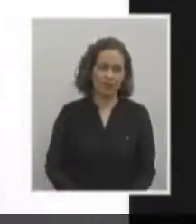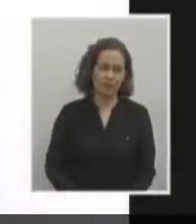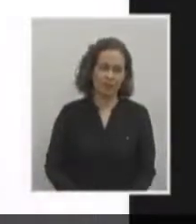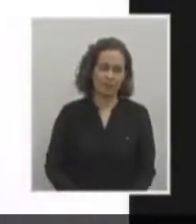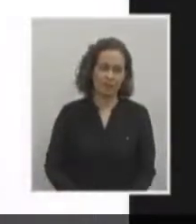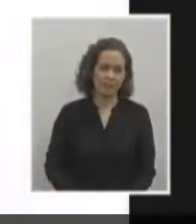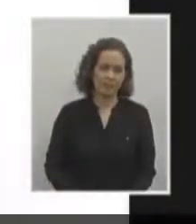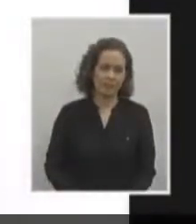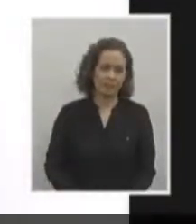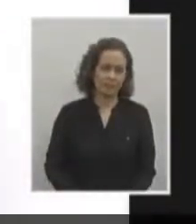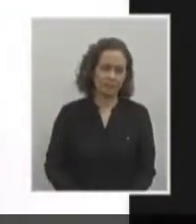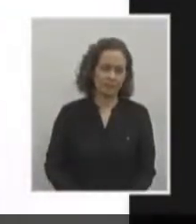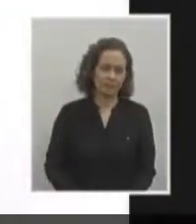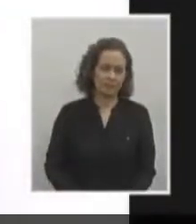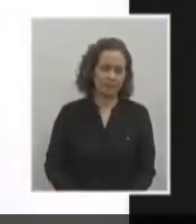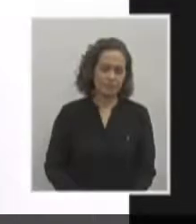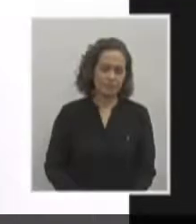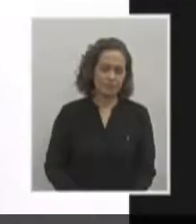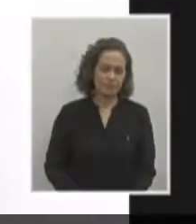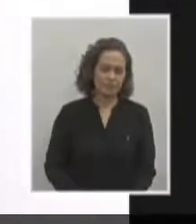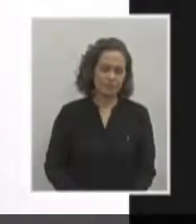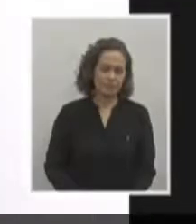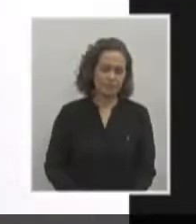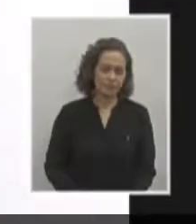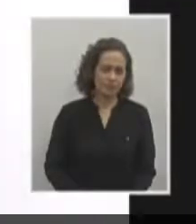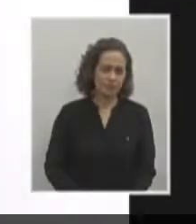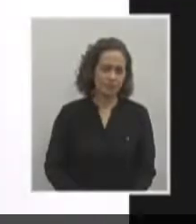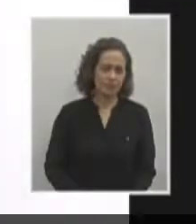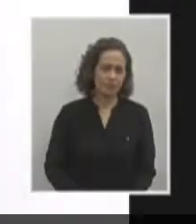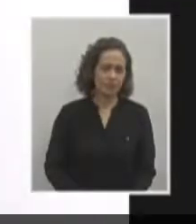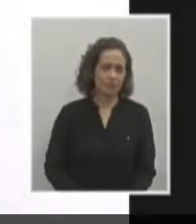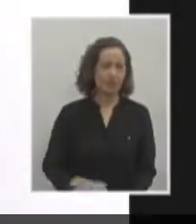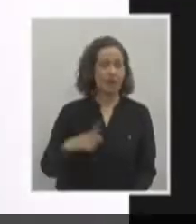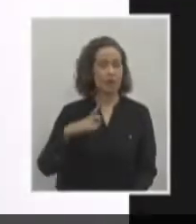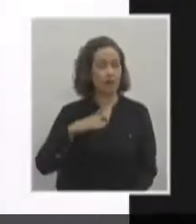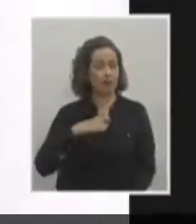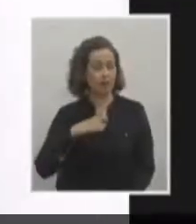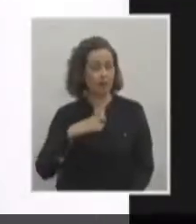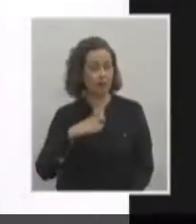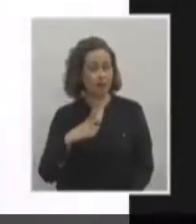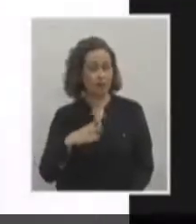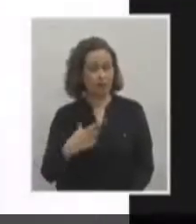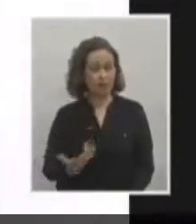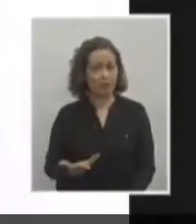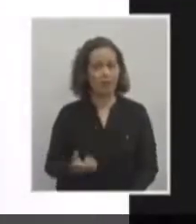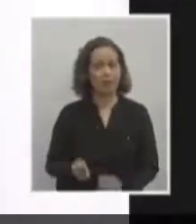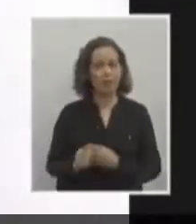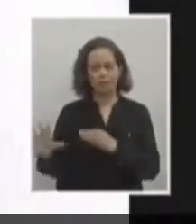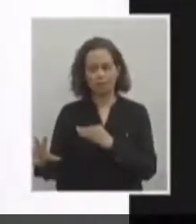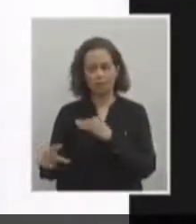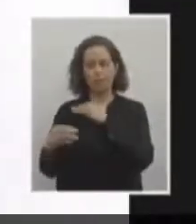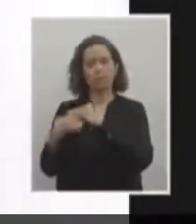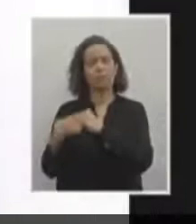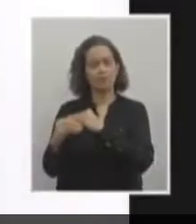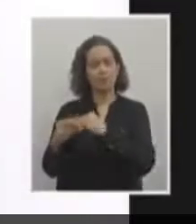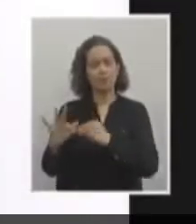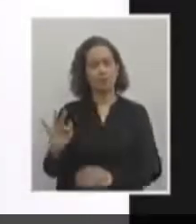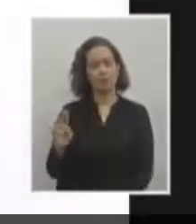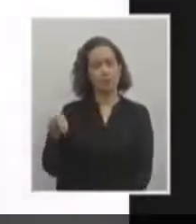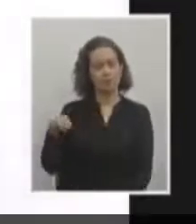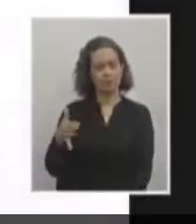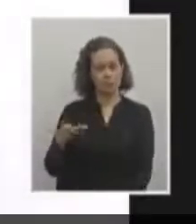Ficada, tá? E tem uma gratificação de função também, onde ele consegue sair da